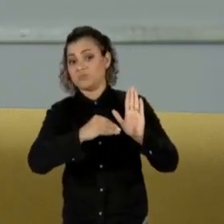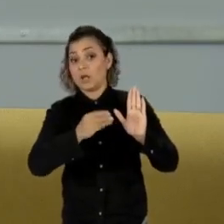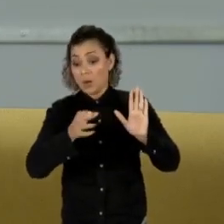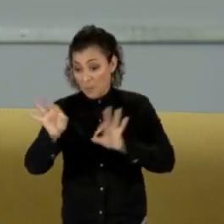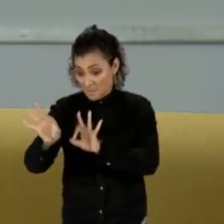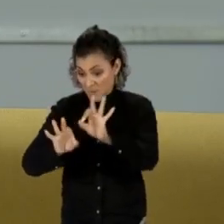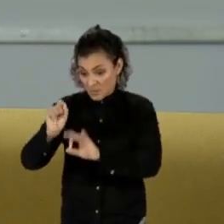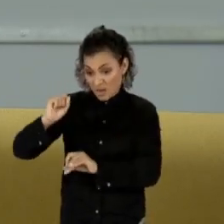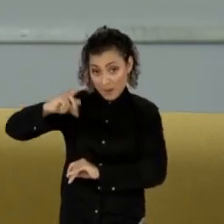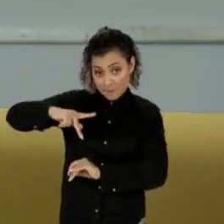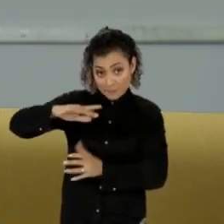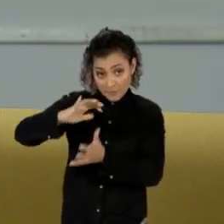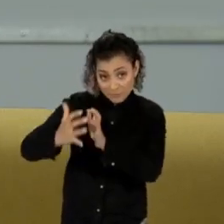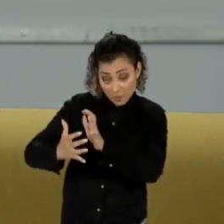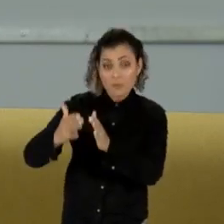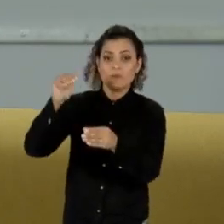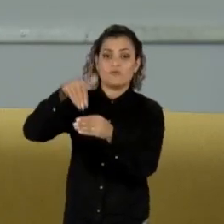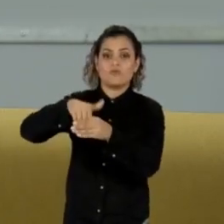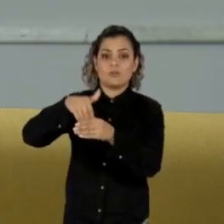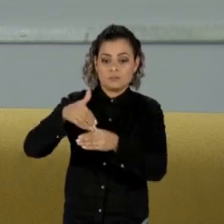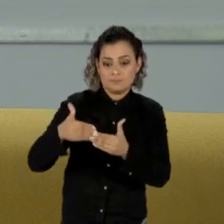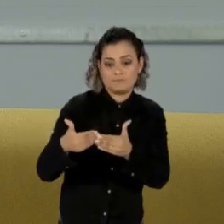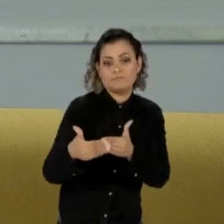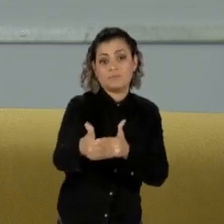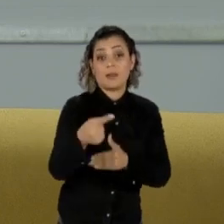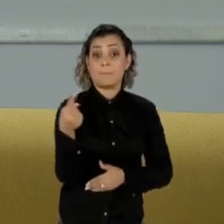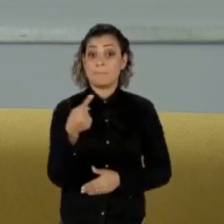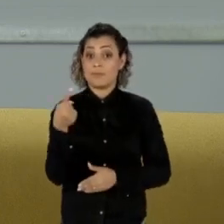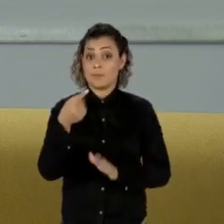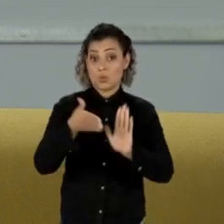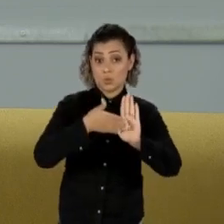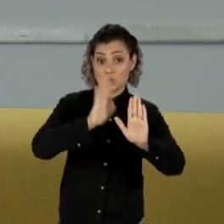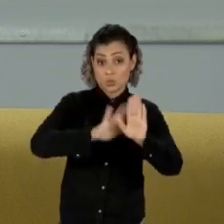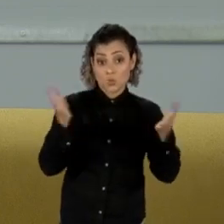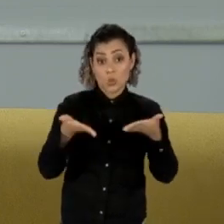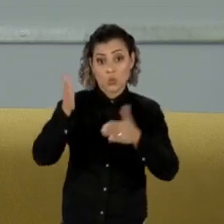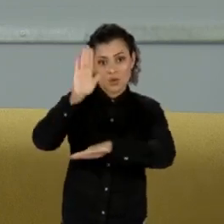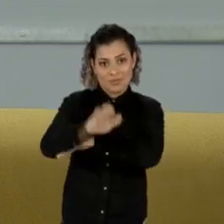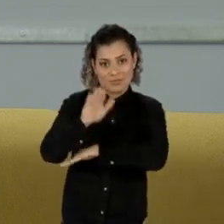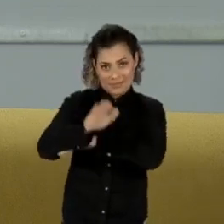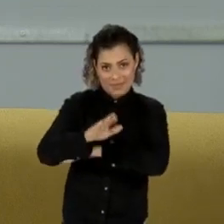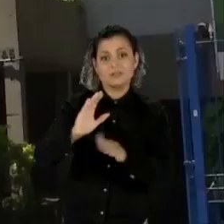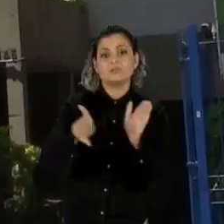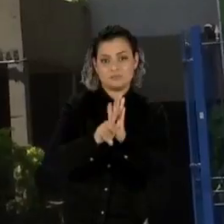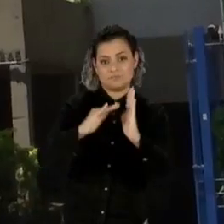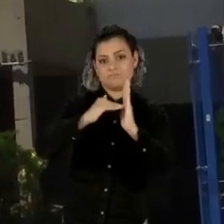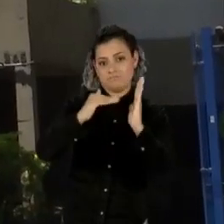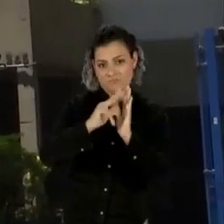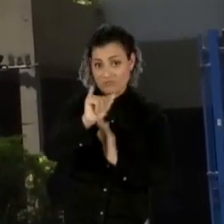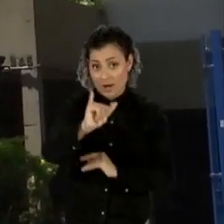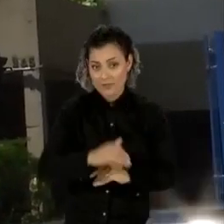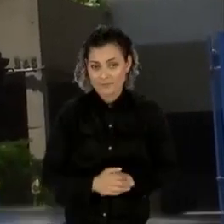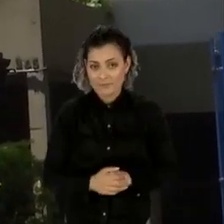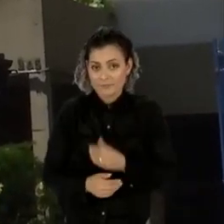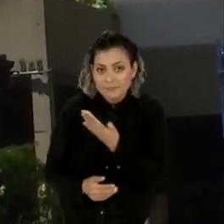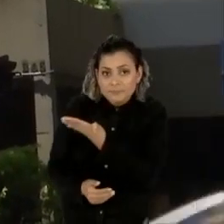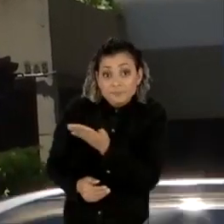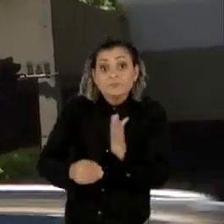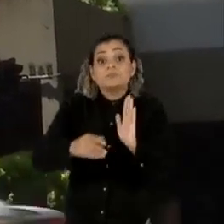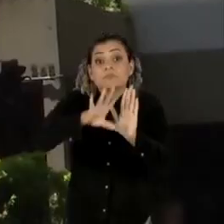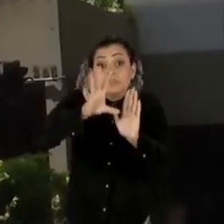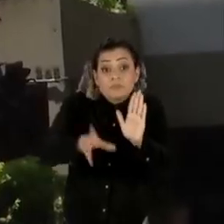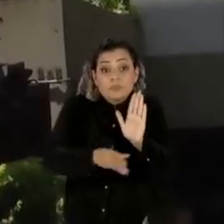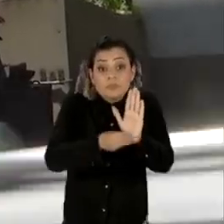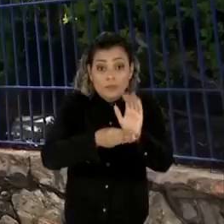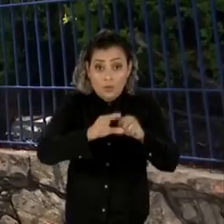da reforma da previdência entre em votação de primeiro turno agora tarde no plenário do senado como se trata de uma emenda à constituição